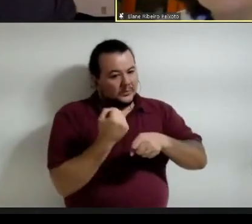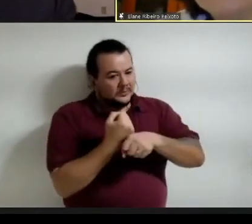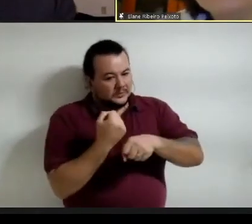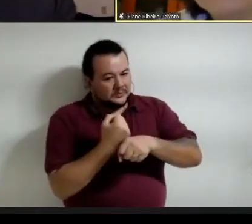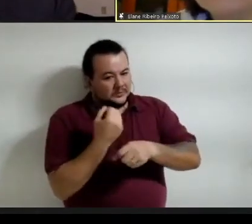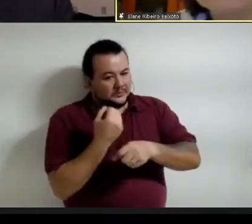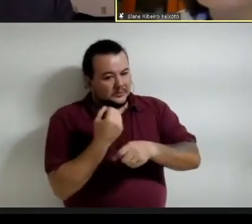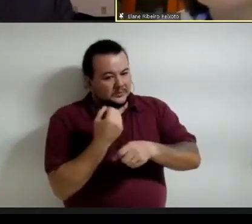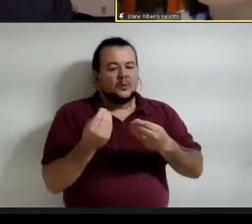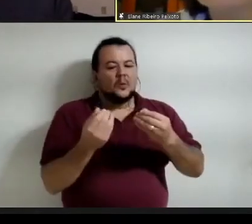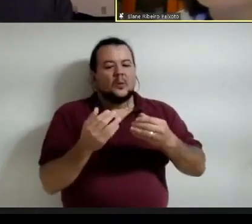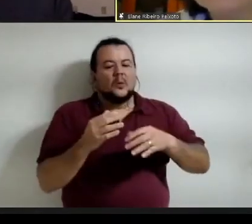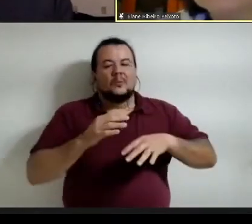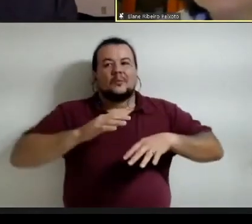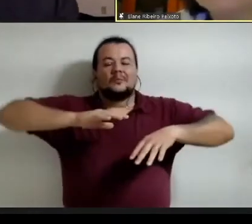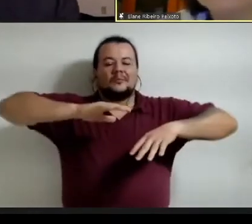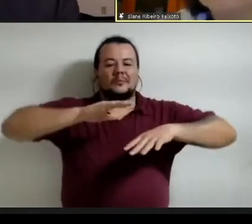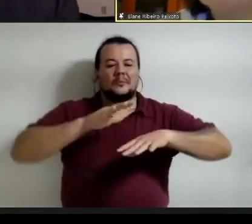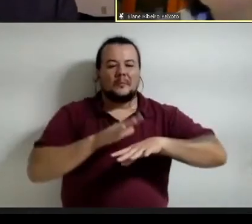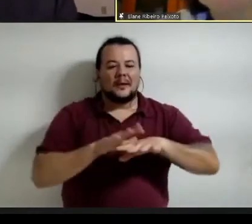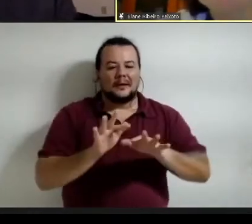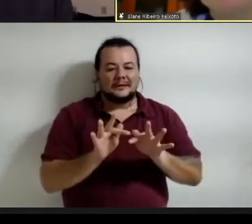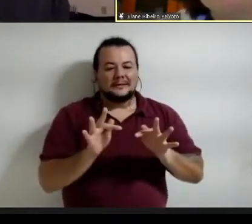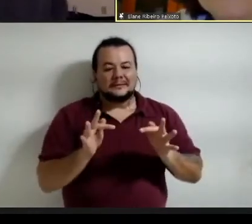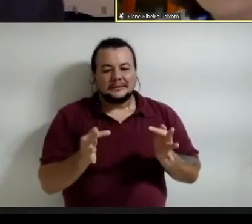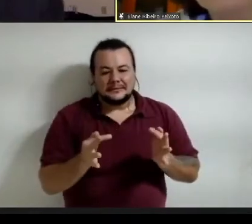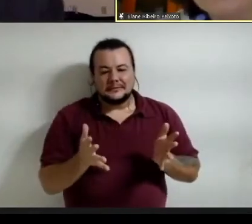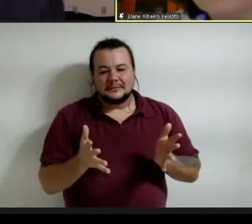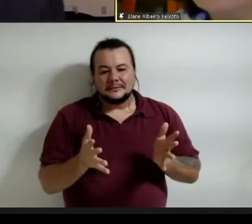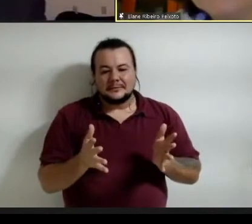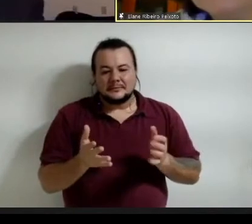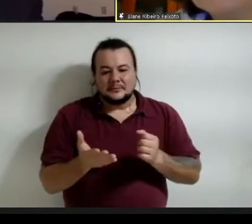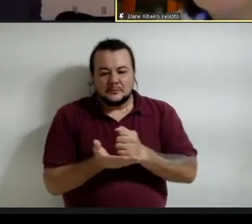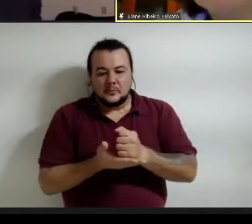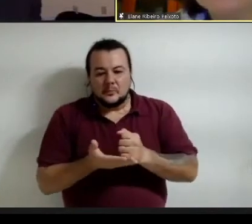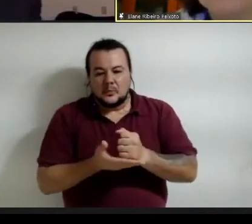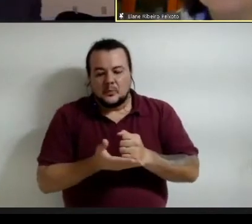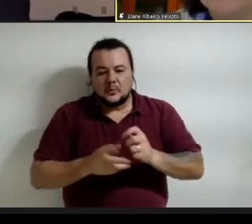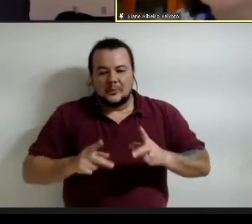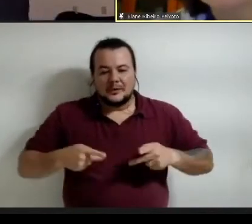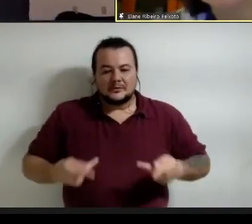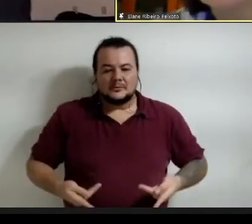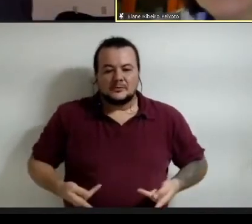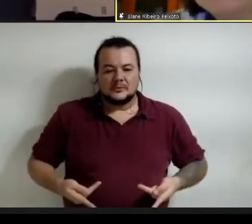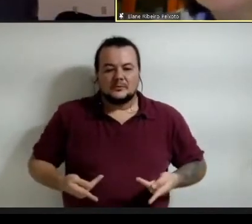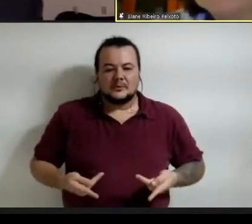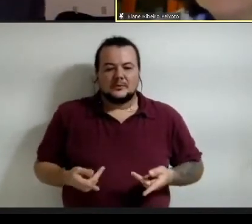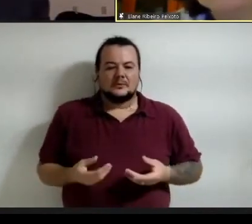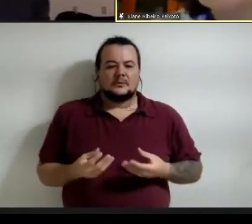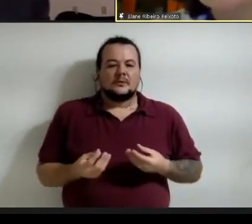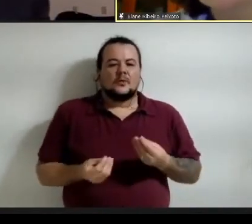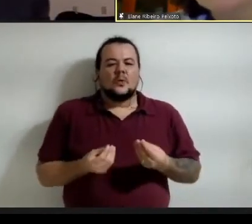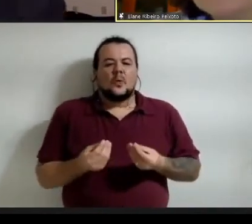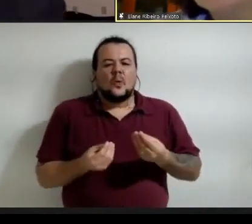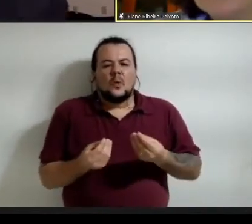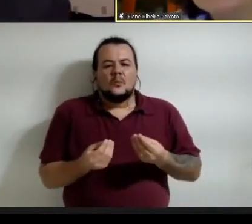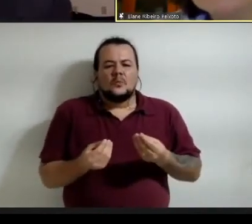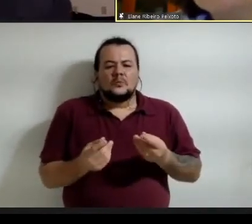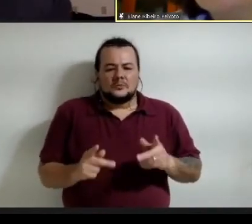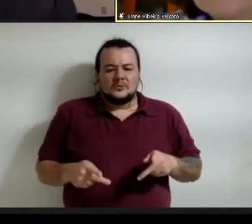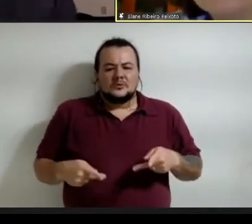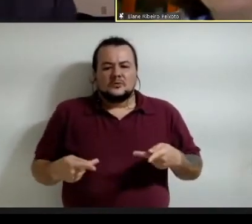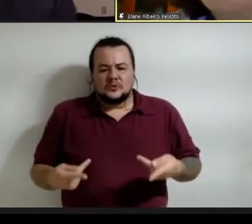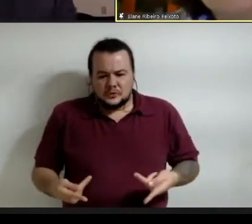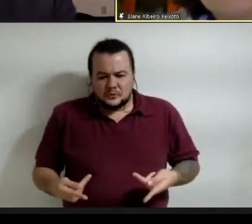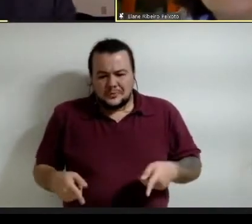uma agency tão grande por parte do ser humano, como se o sujeito humano fosse um território